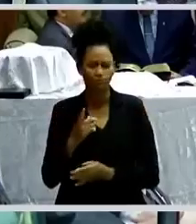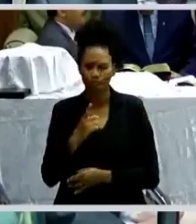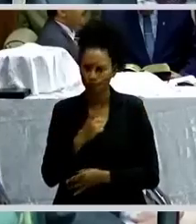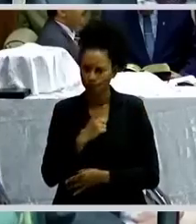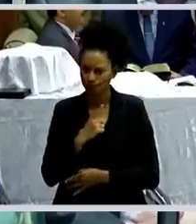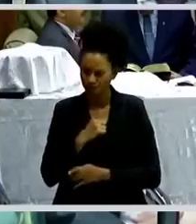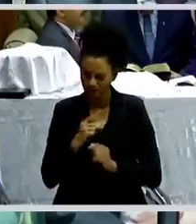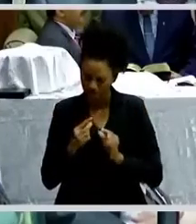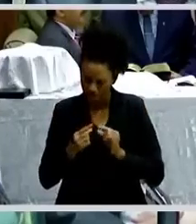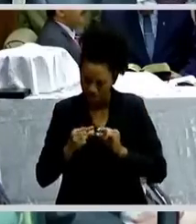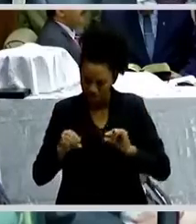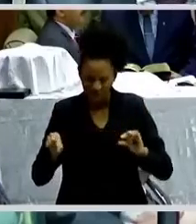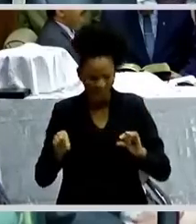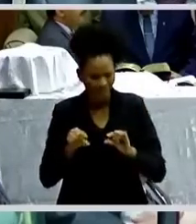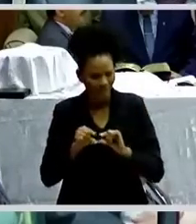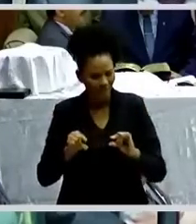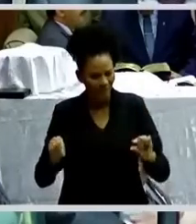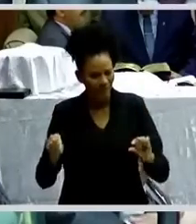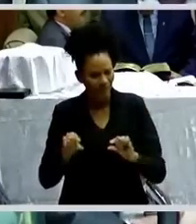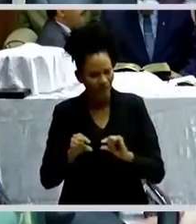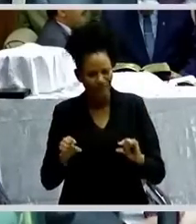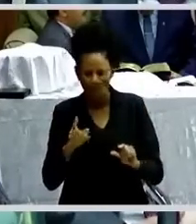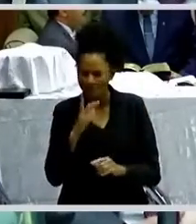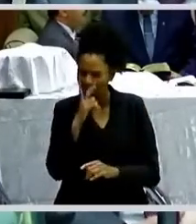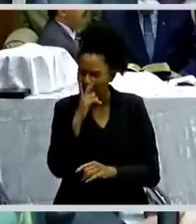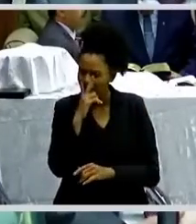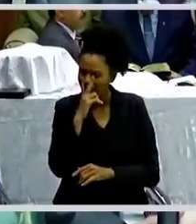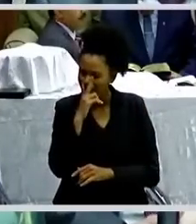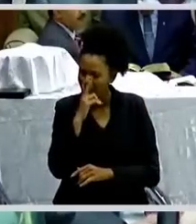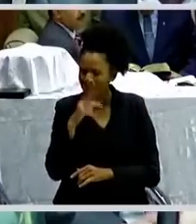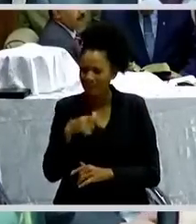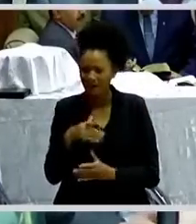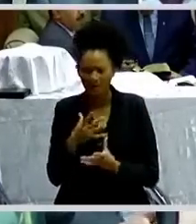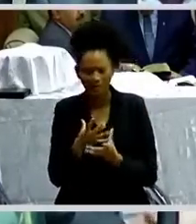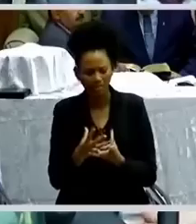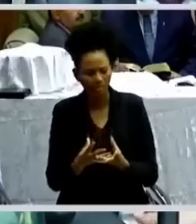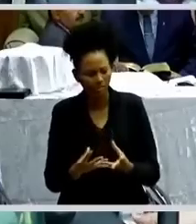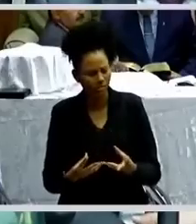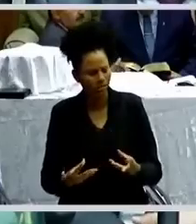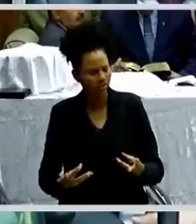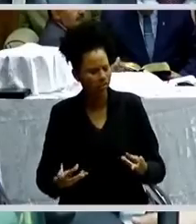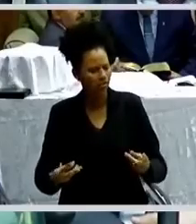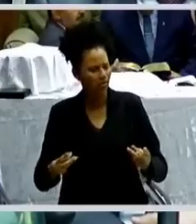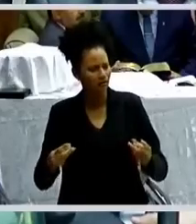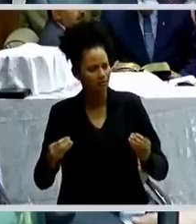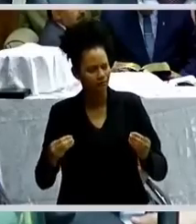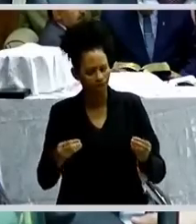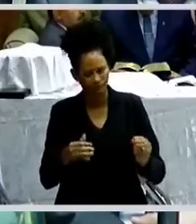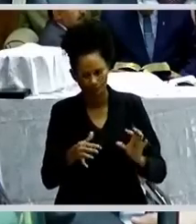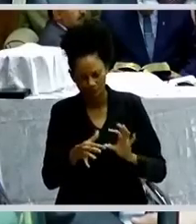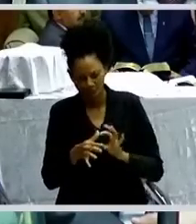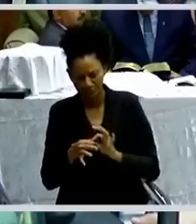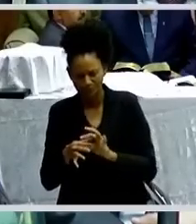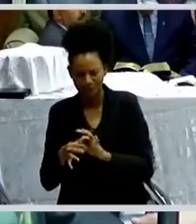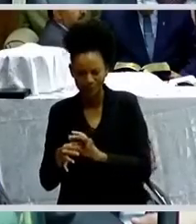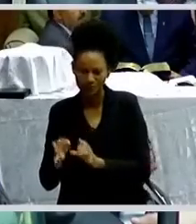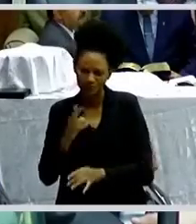frase que aparentemente parecia-se perdida dentro de um contexto